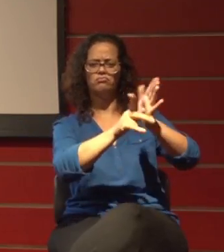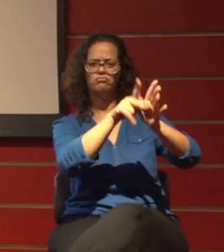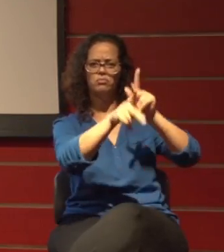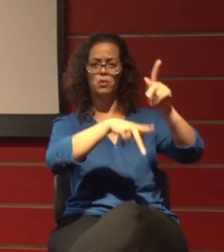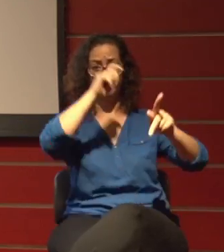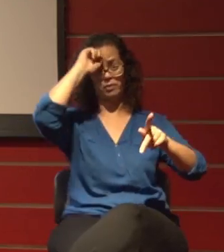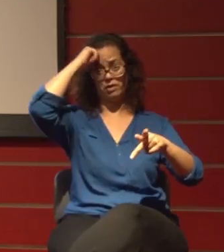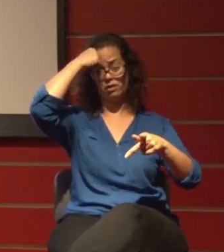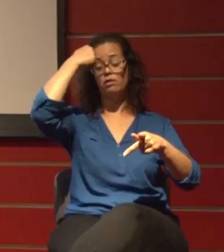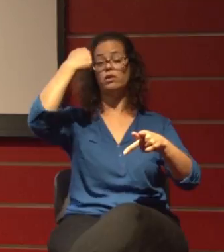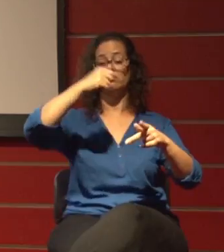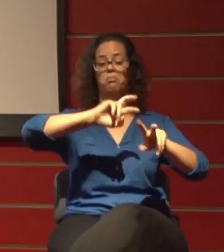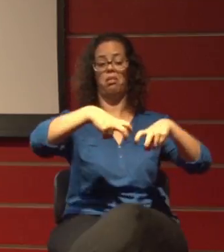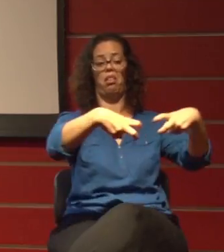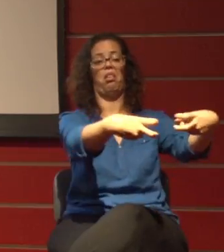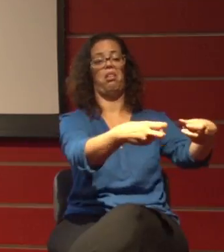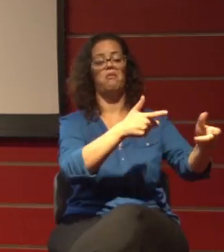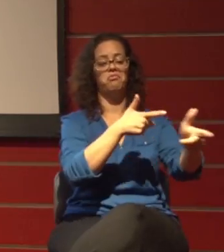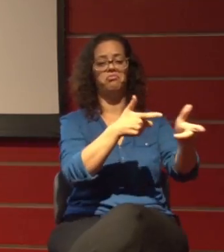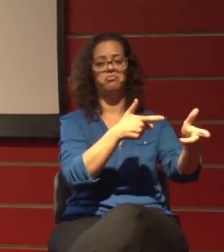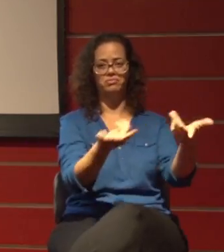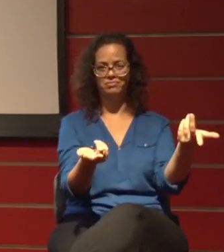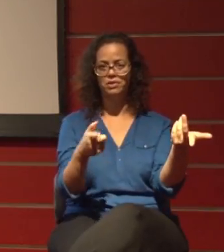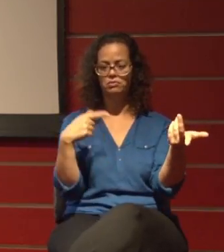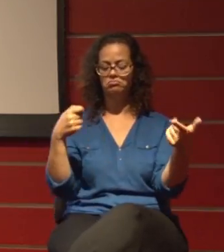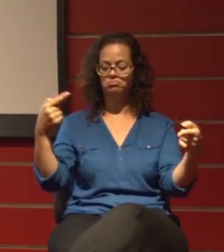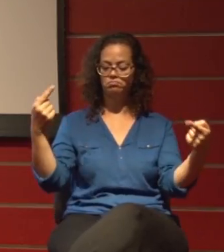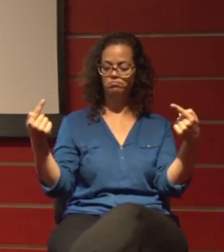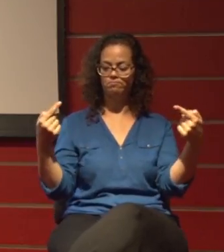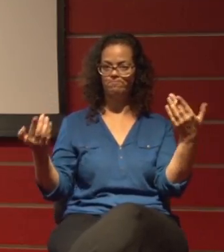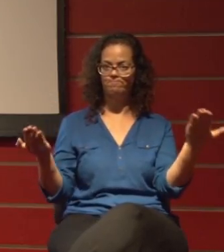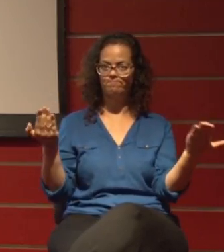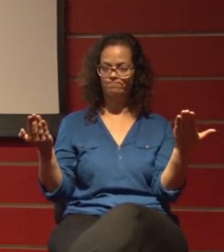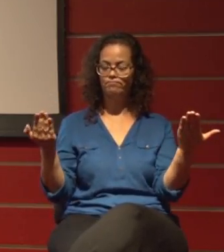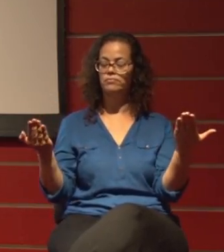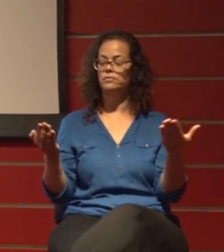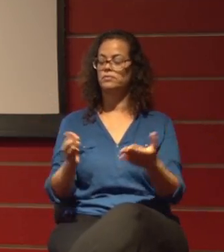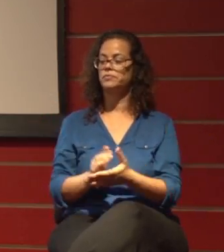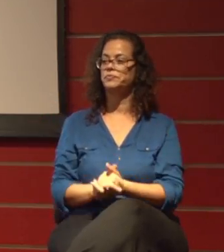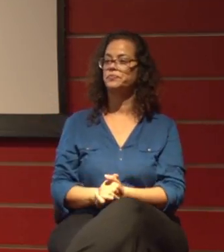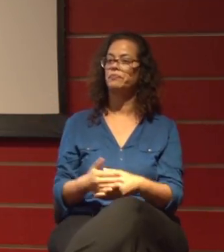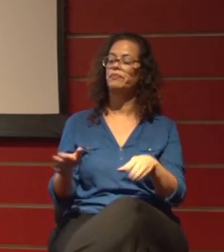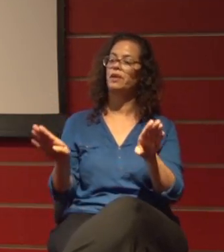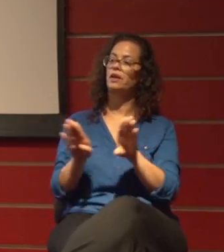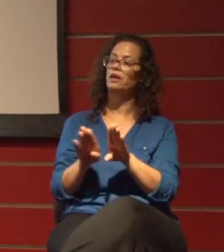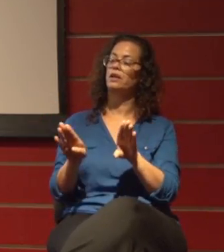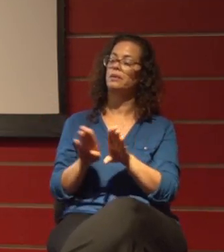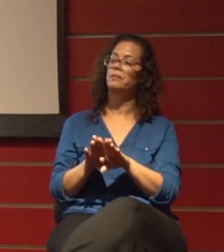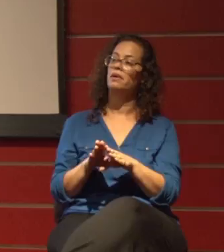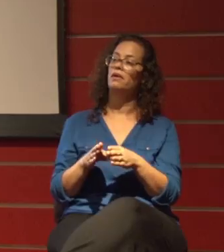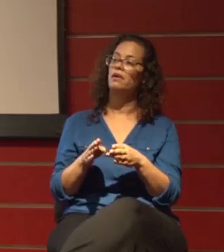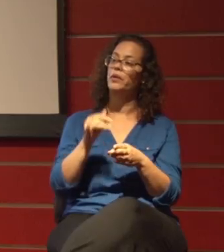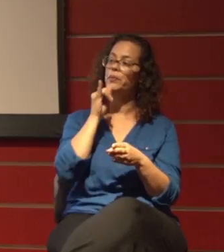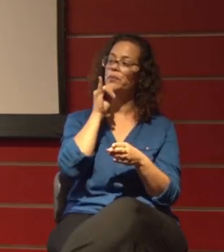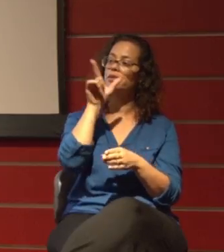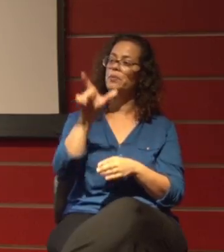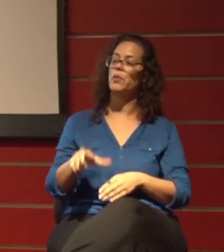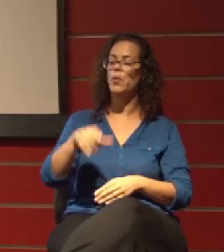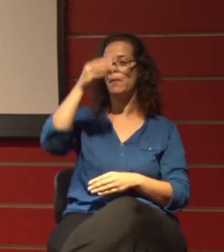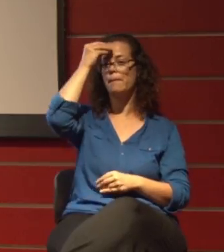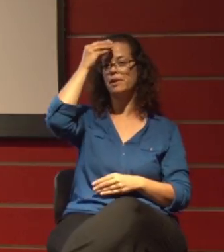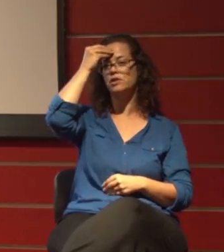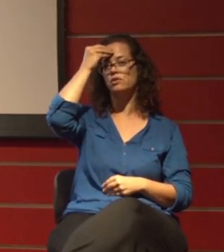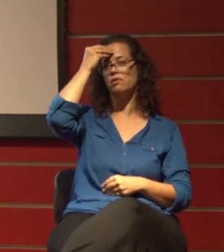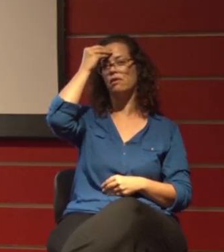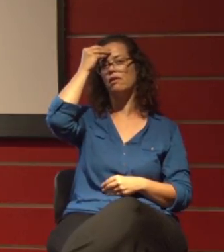trabalhar a partir daí né e eu acho que além disso dentro disso eh a forma como o personagem tá em relação à